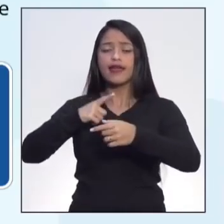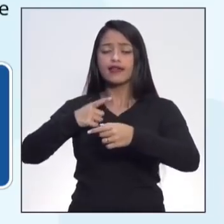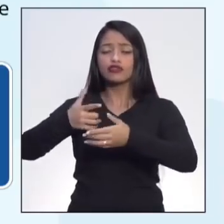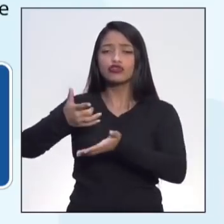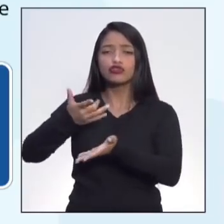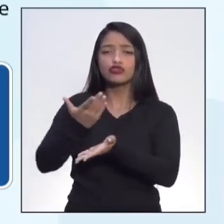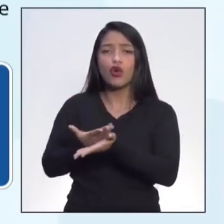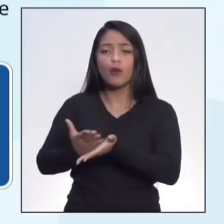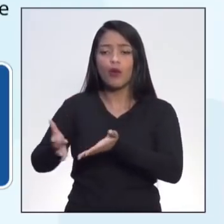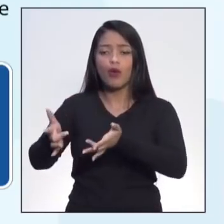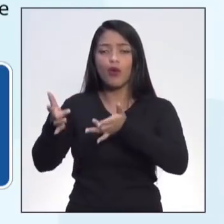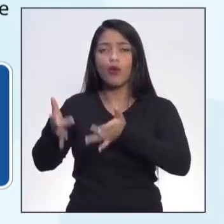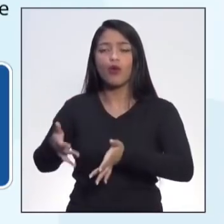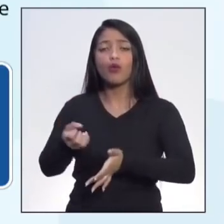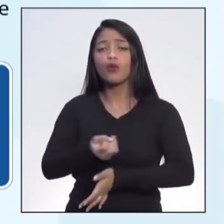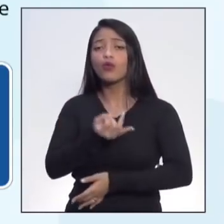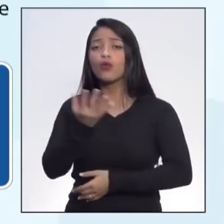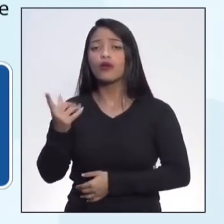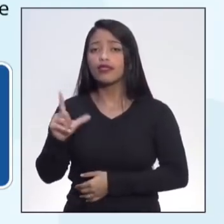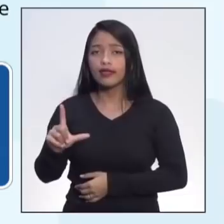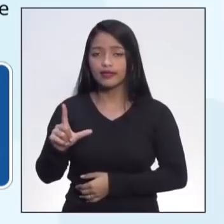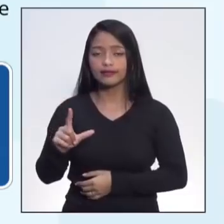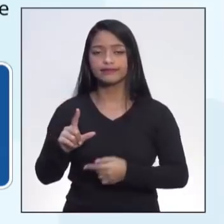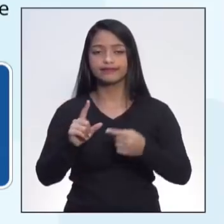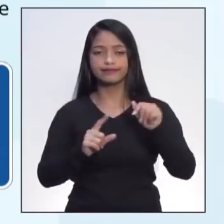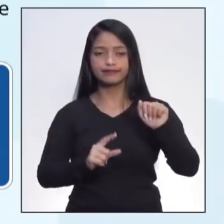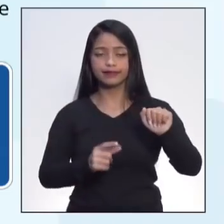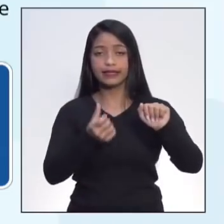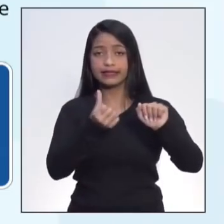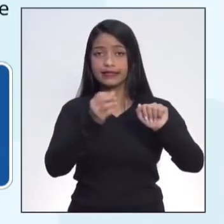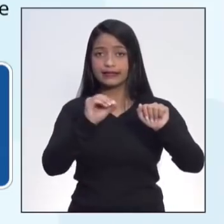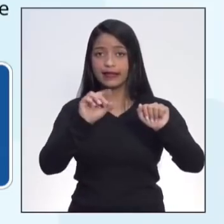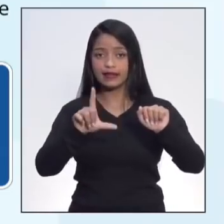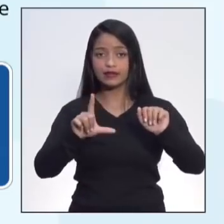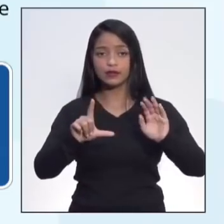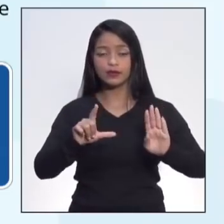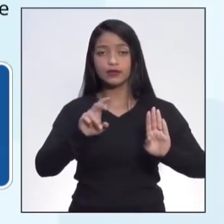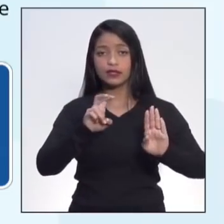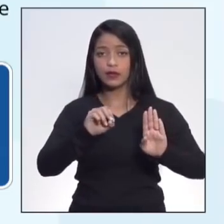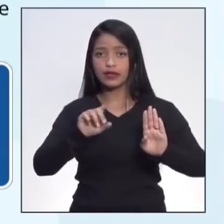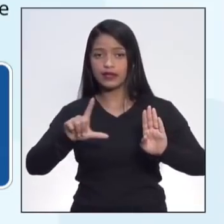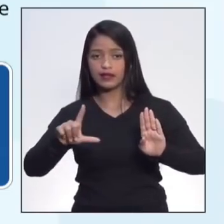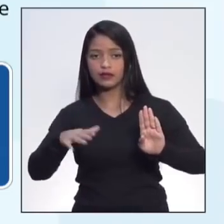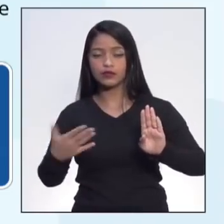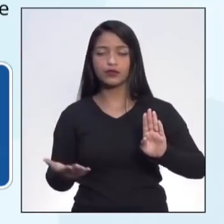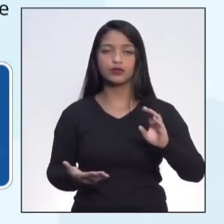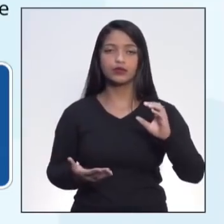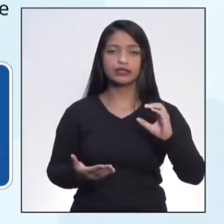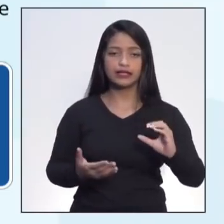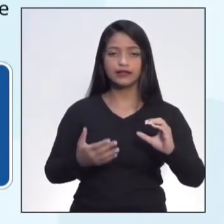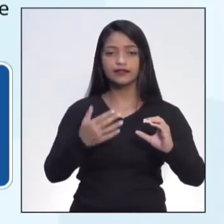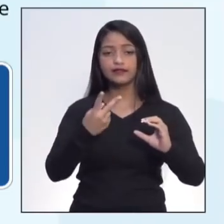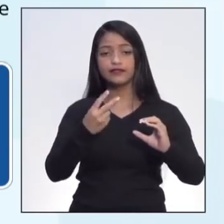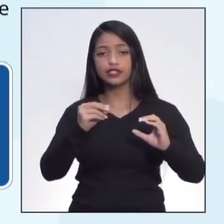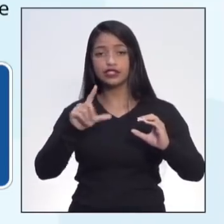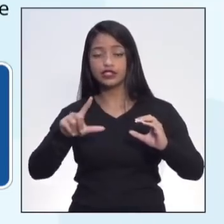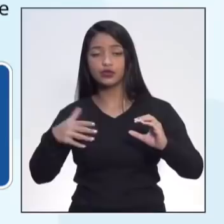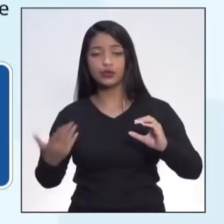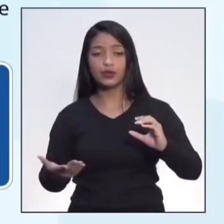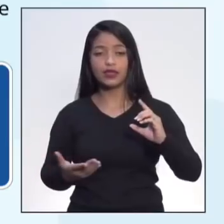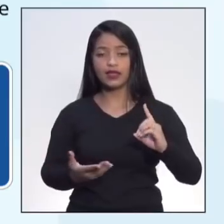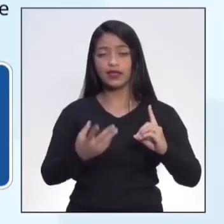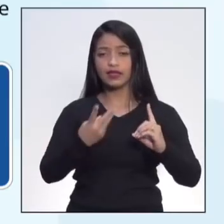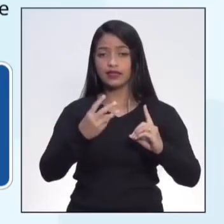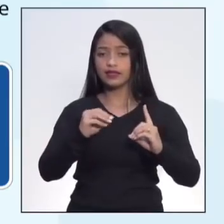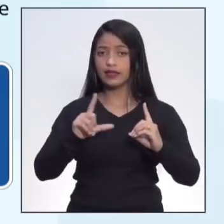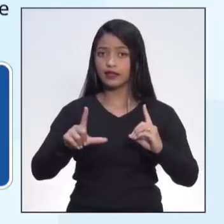era 60 litros, 50 litros, 20 litros ou 30 litros. Vocês